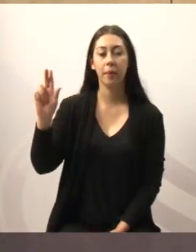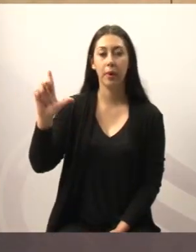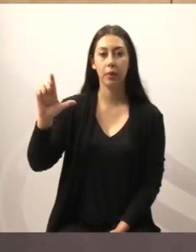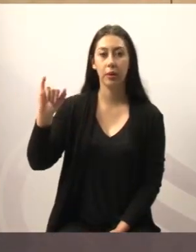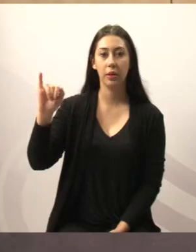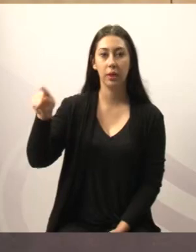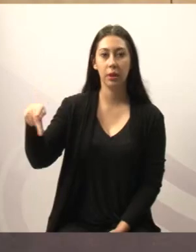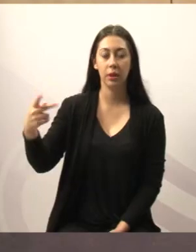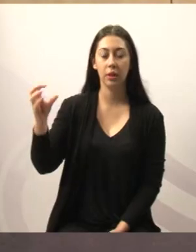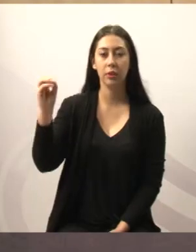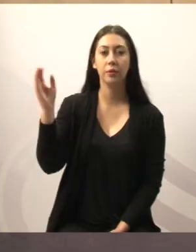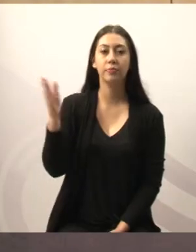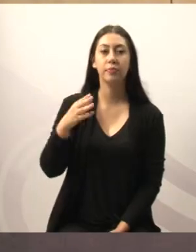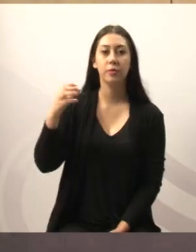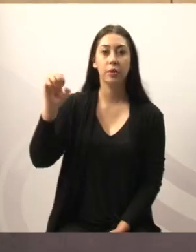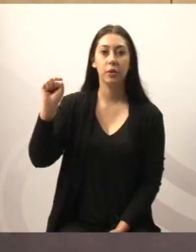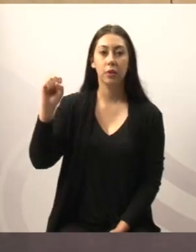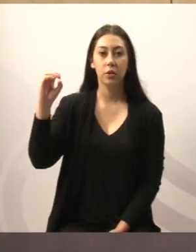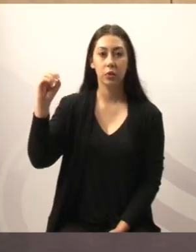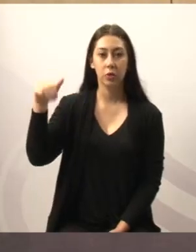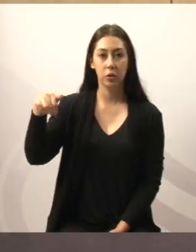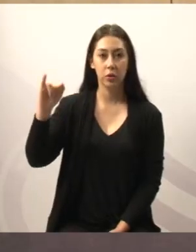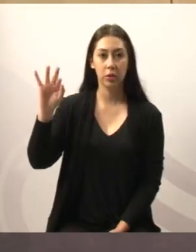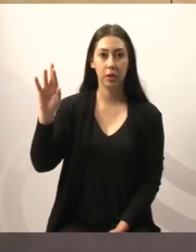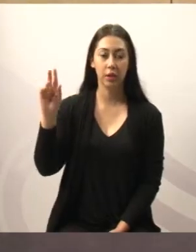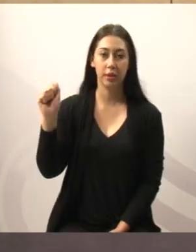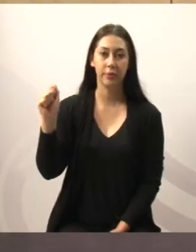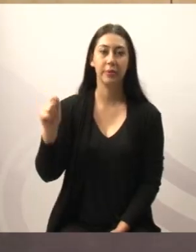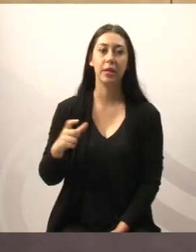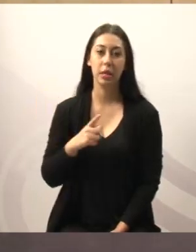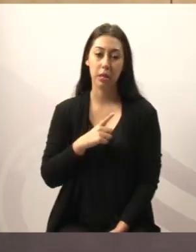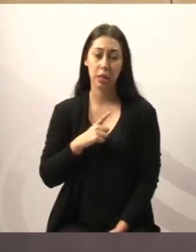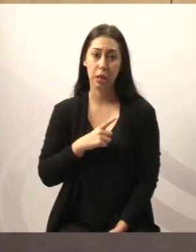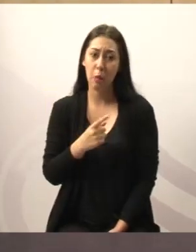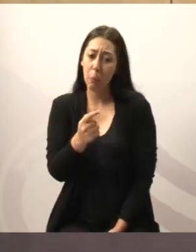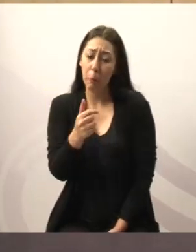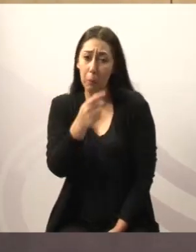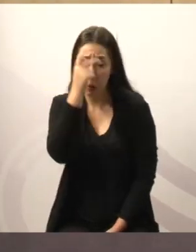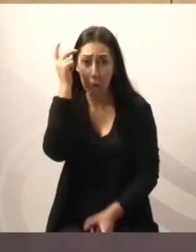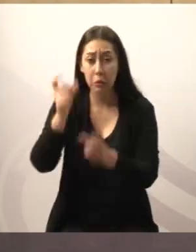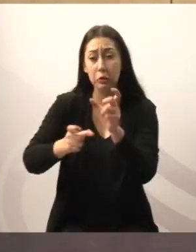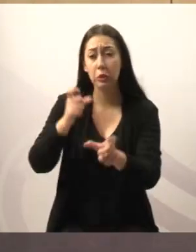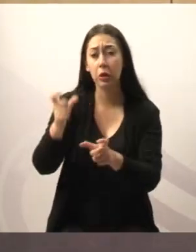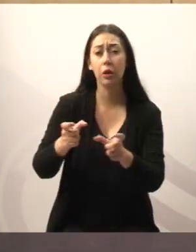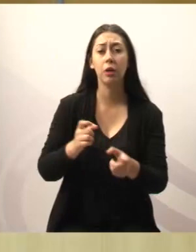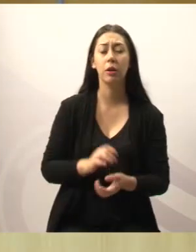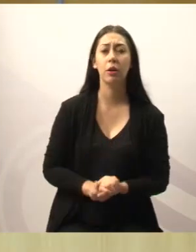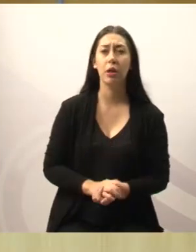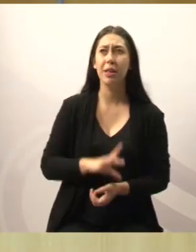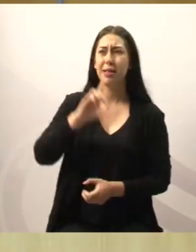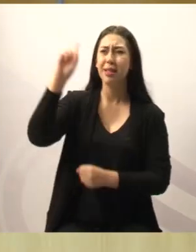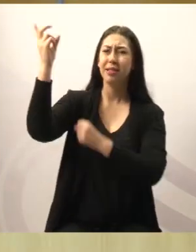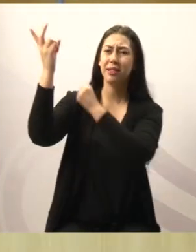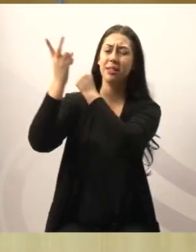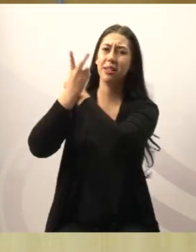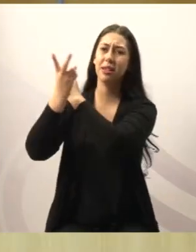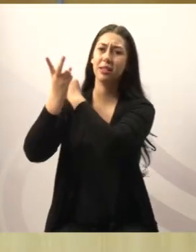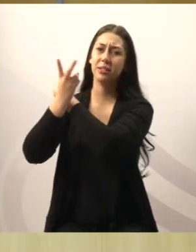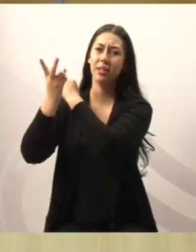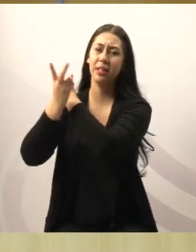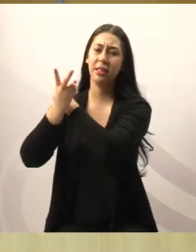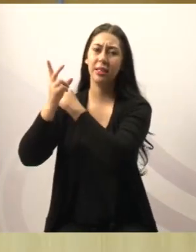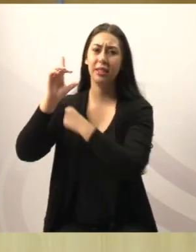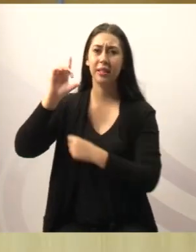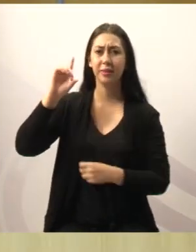Temos quórum, senhor presidente. Sob a proteção de Deus e com o coração inteiramente voltado para a pátria e para a comunidade a que